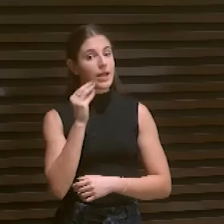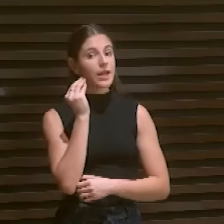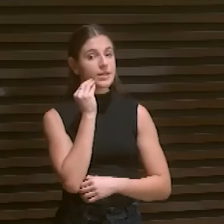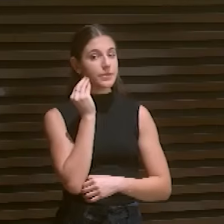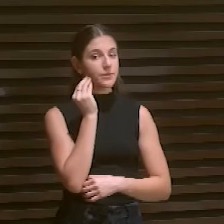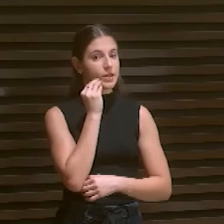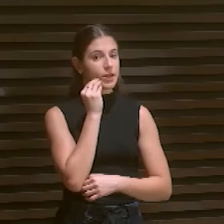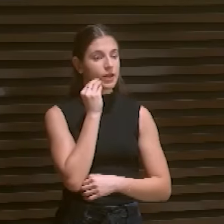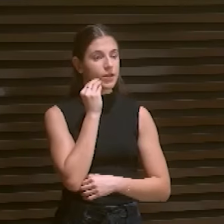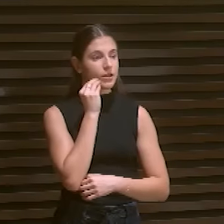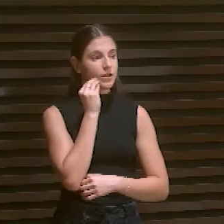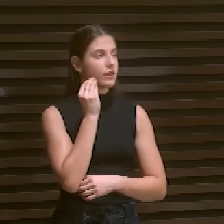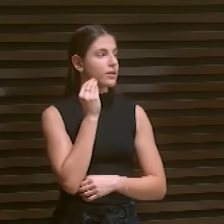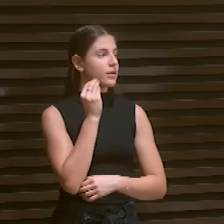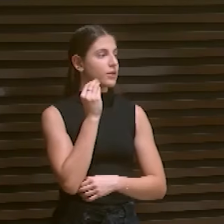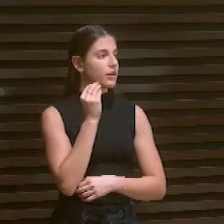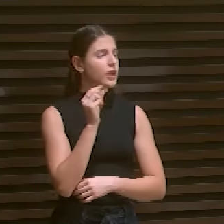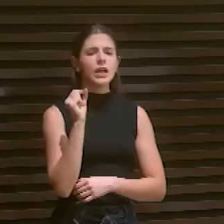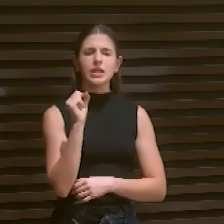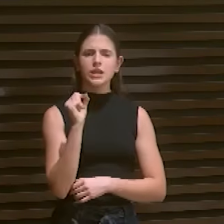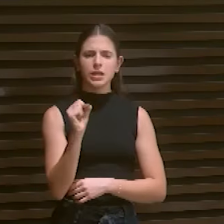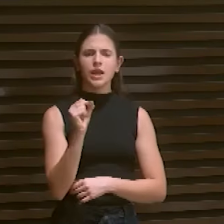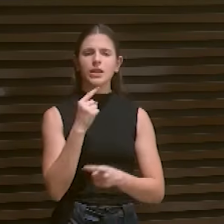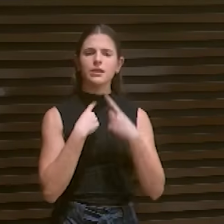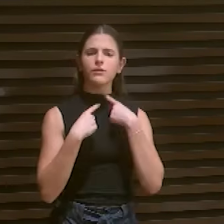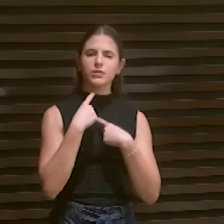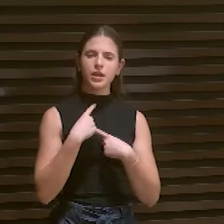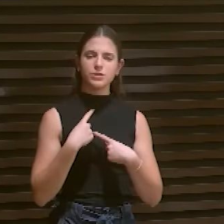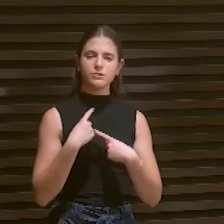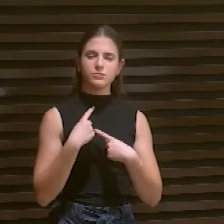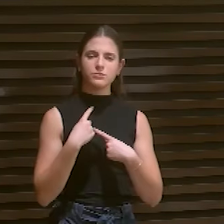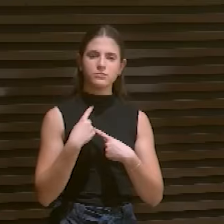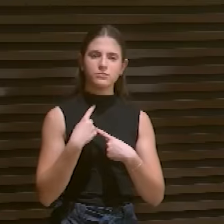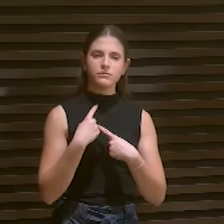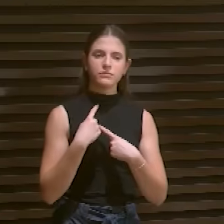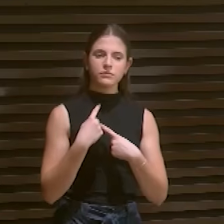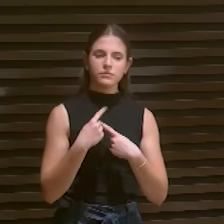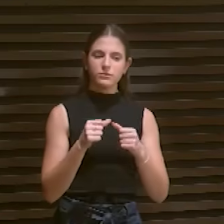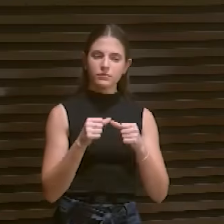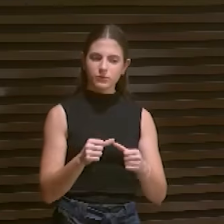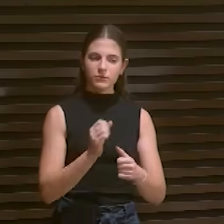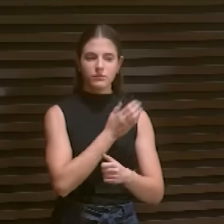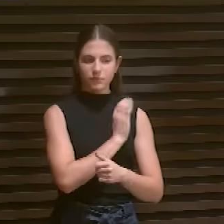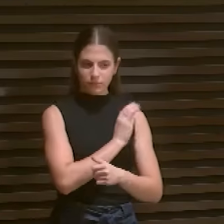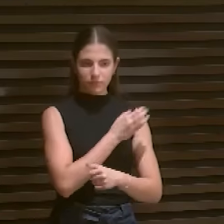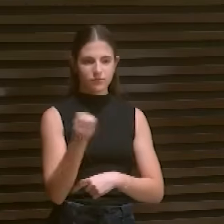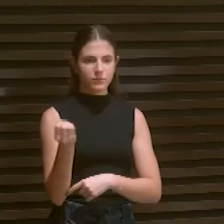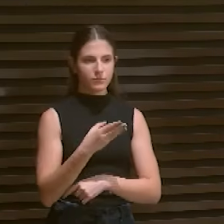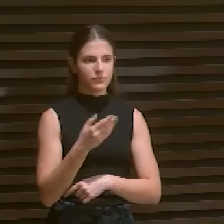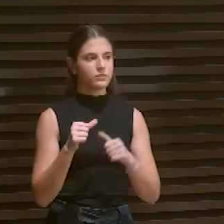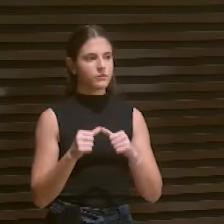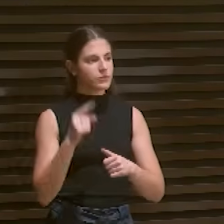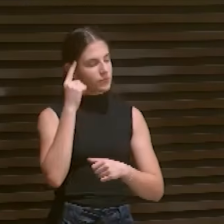que é isto, que é essa vontade. E essa mente, esse coração novo, com esta mente